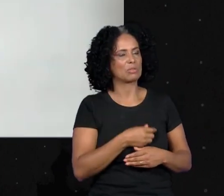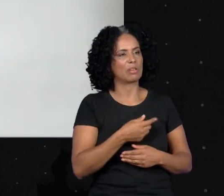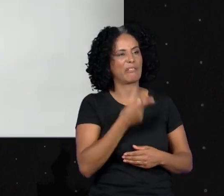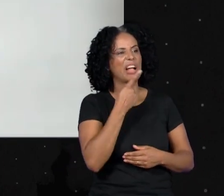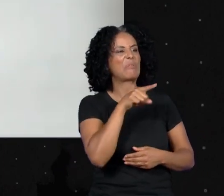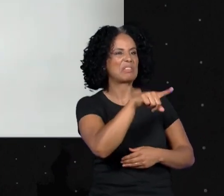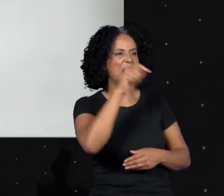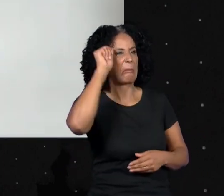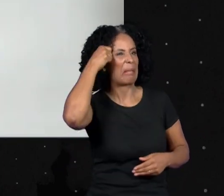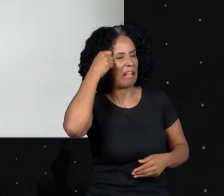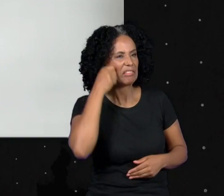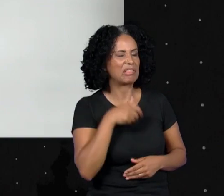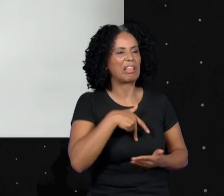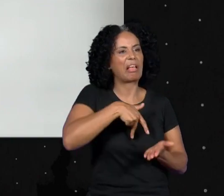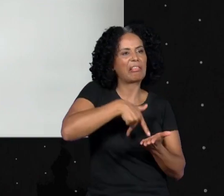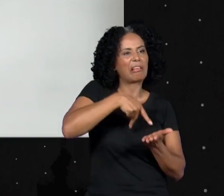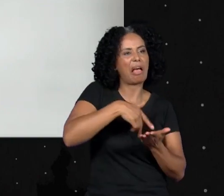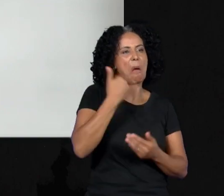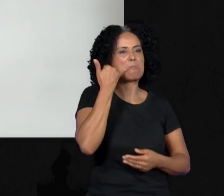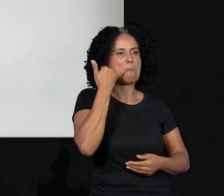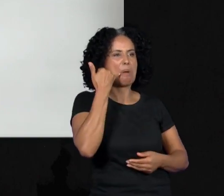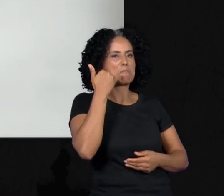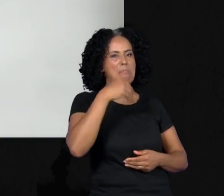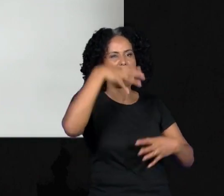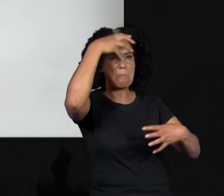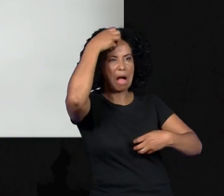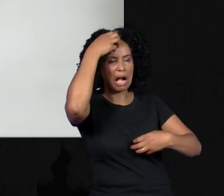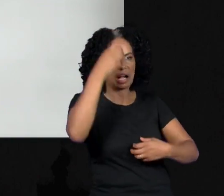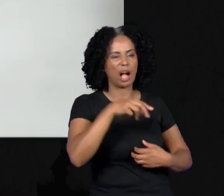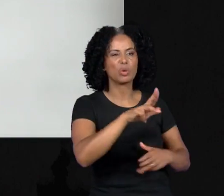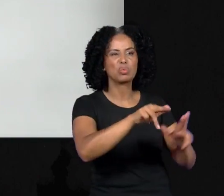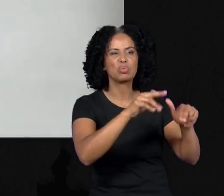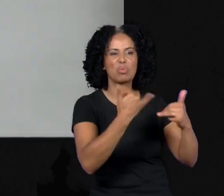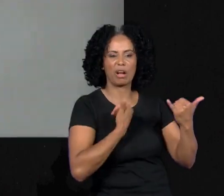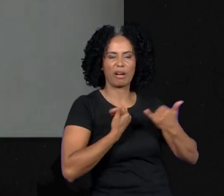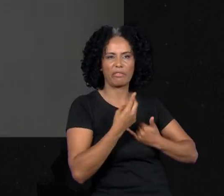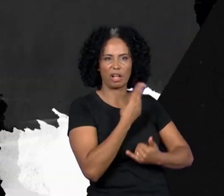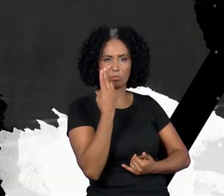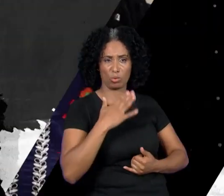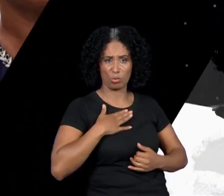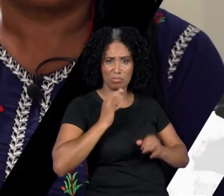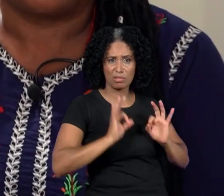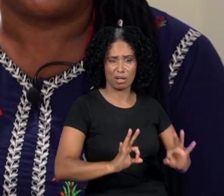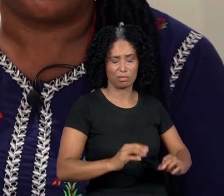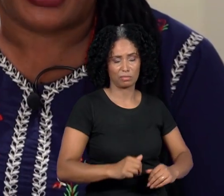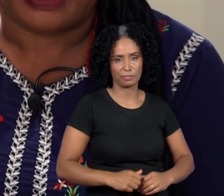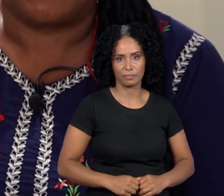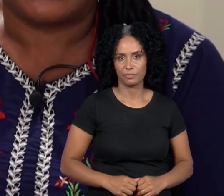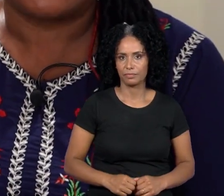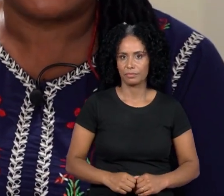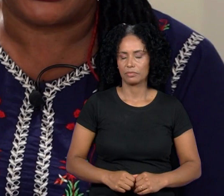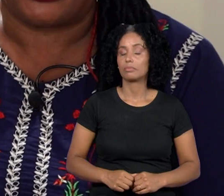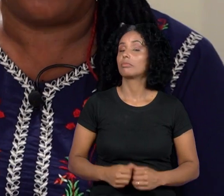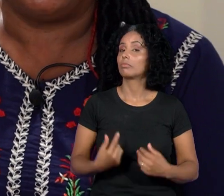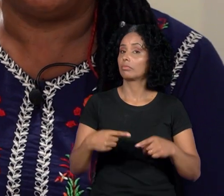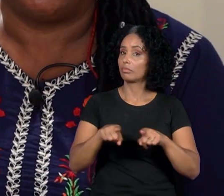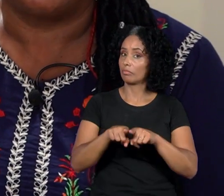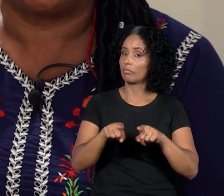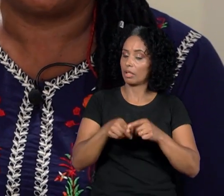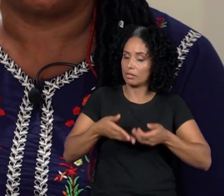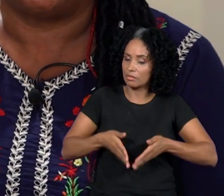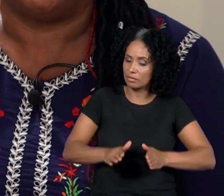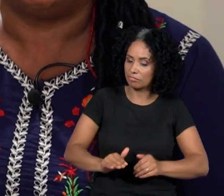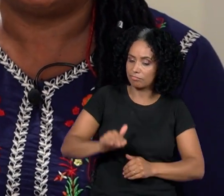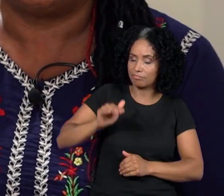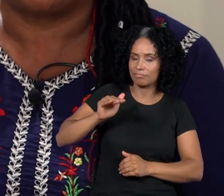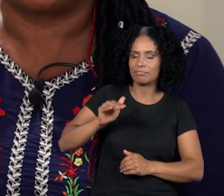negrinha, pererê, macaca. Nunca me chamavam pelo meu nome, Laudelina. A Laudelina de Campos Melo nasceu em